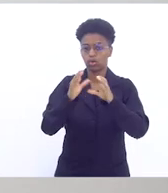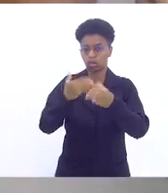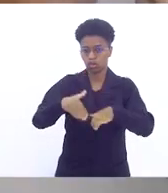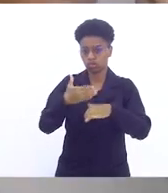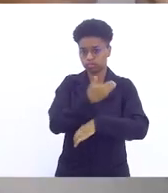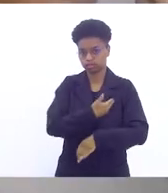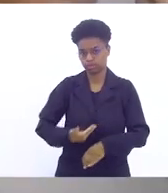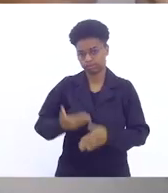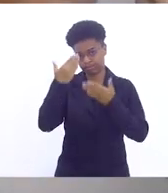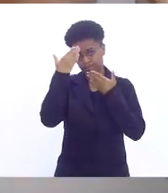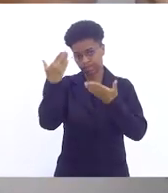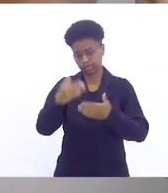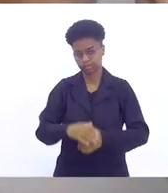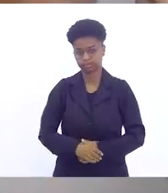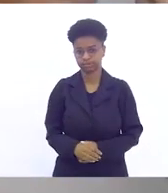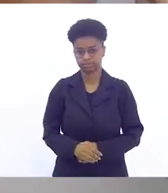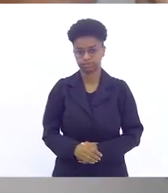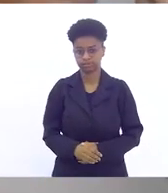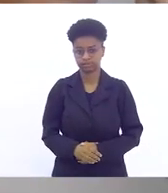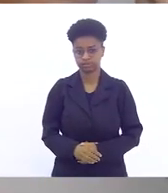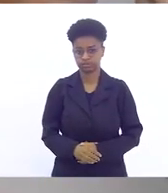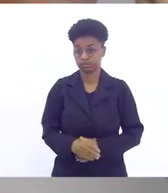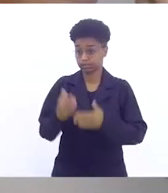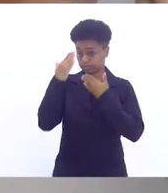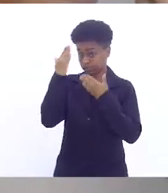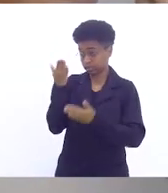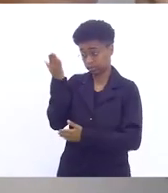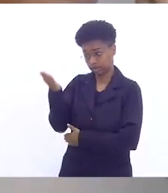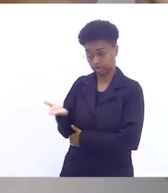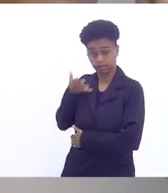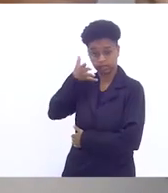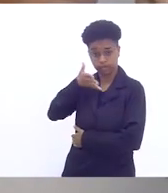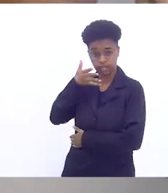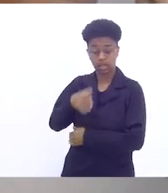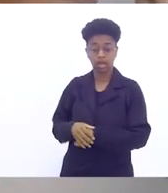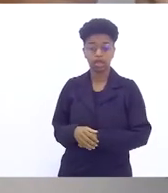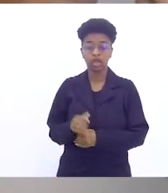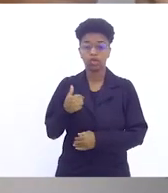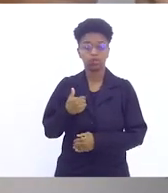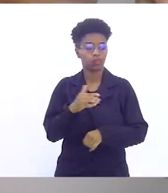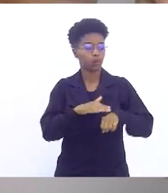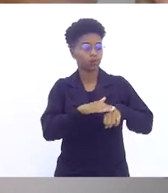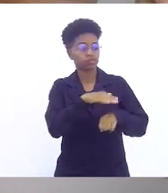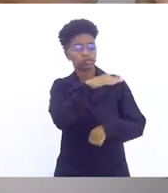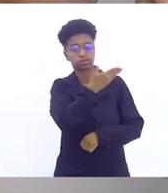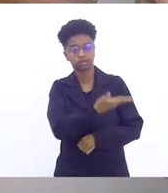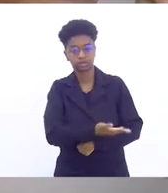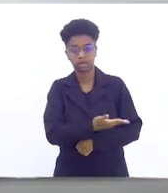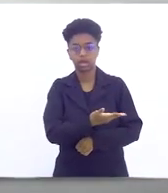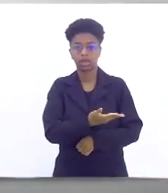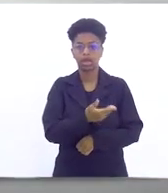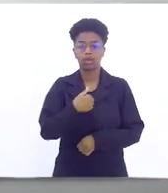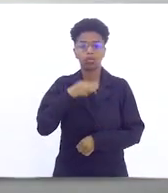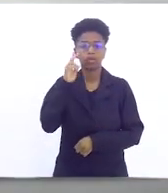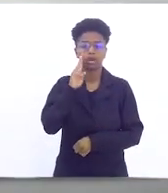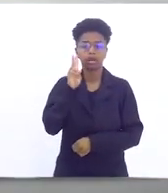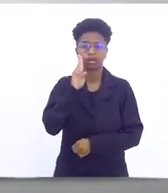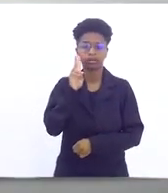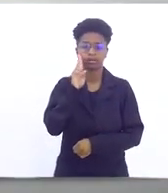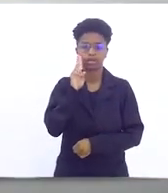obrigada agradecendo a doutora Marguerita eu falava aqui com doutor cossenza que eu me lembrei